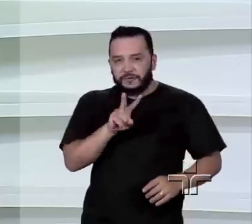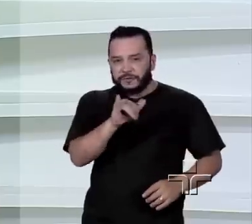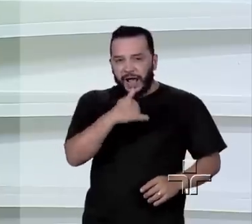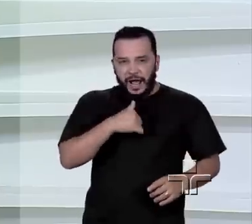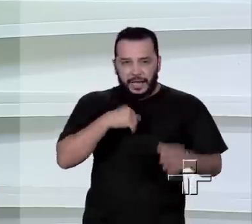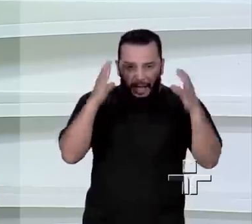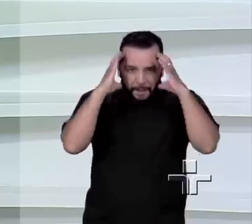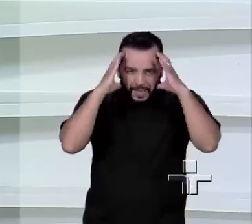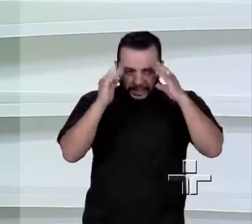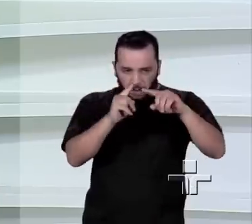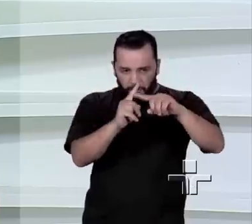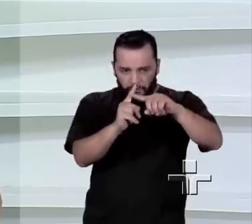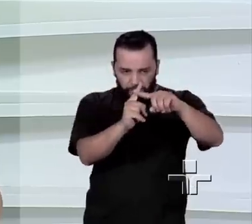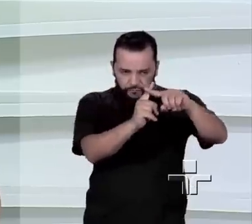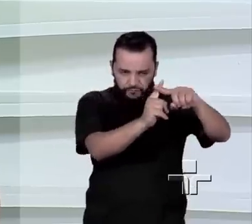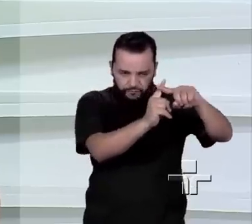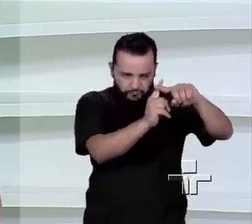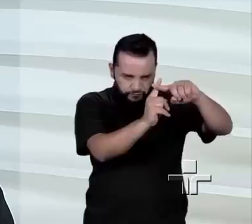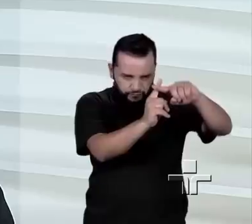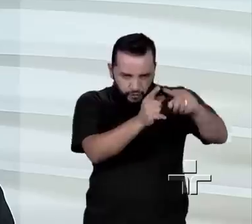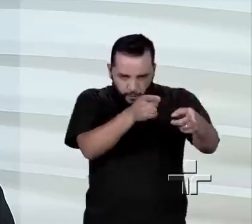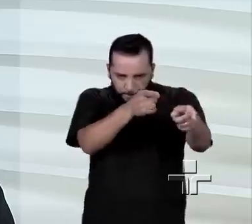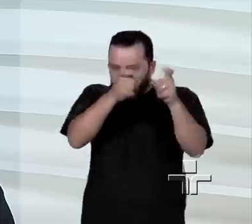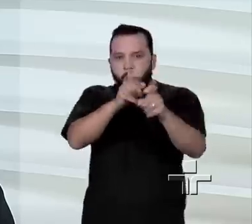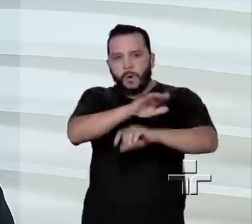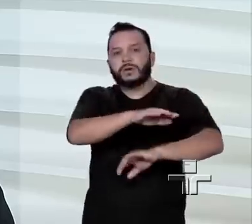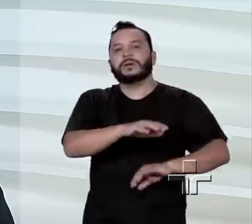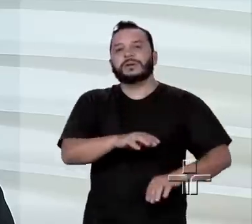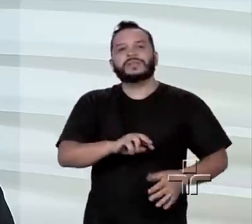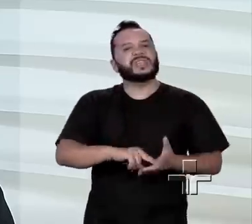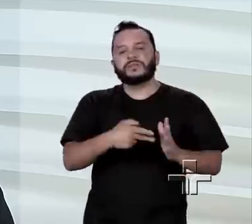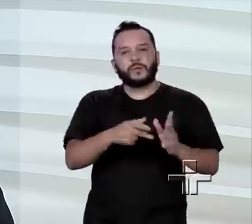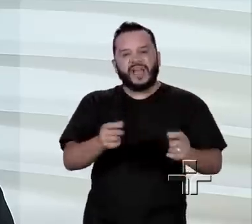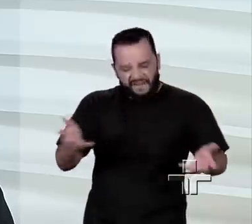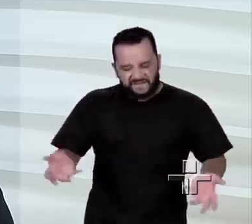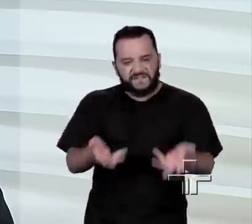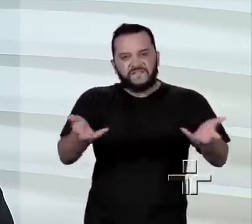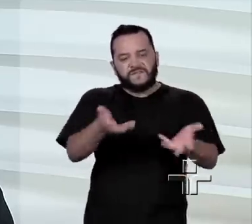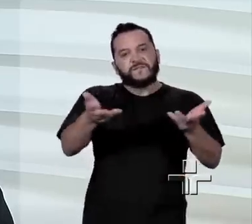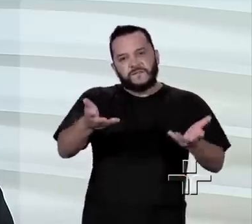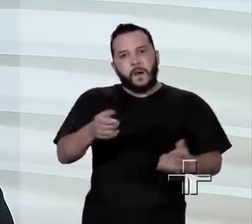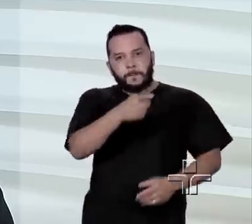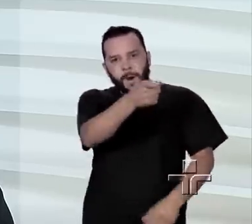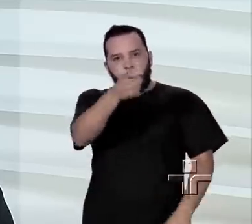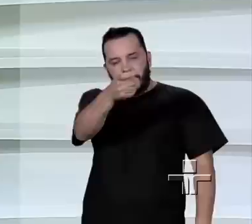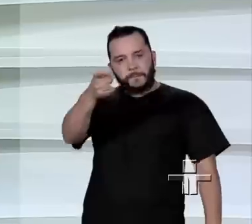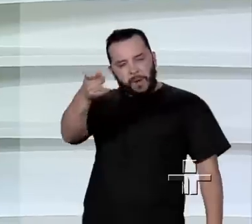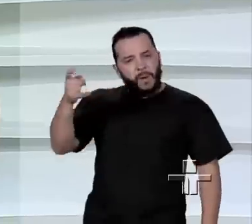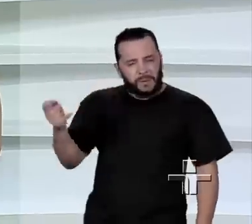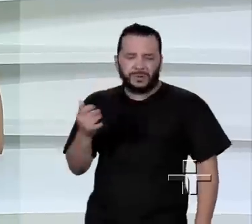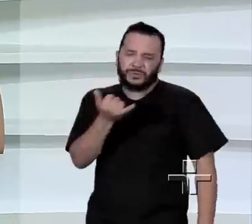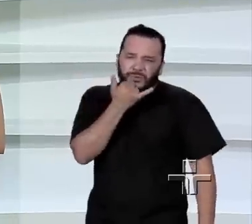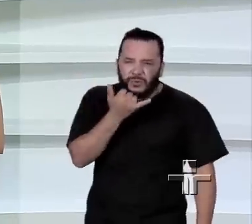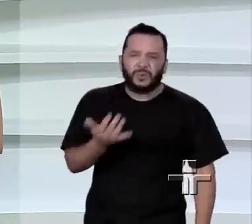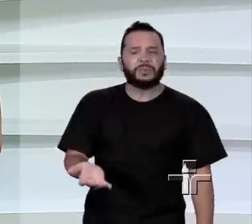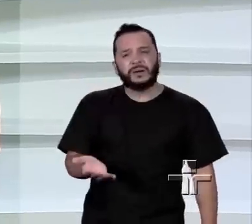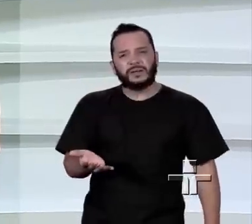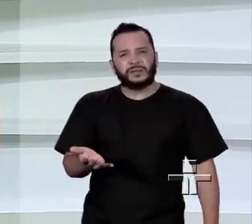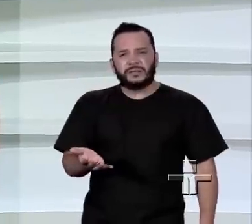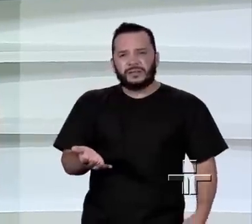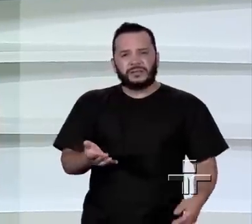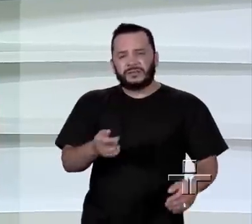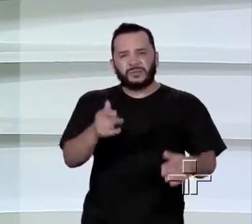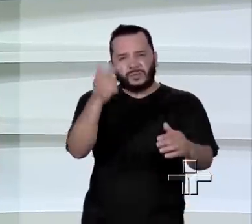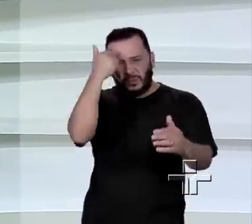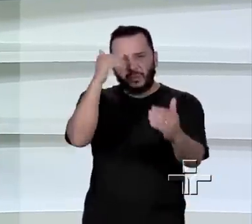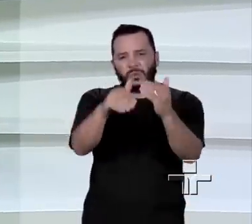tem um peso também, e isso naturalmente tende a estimular atitudes que não necessariamente vão de acordo só com o que o senhor está